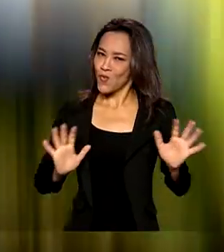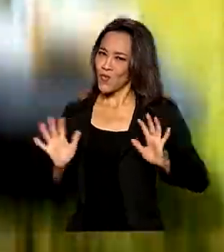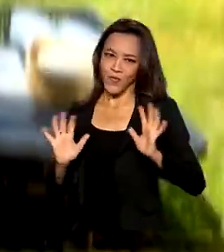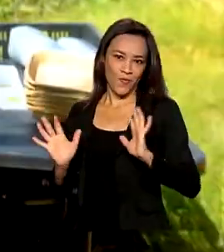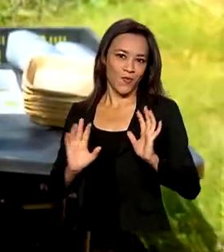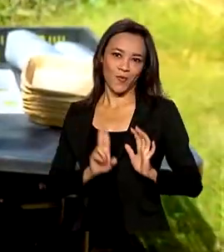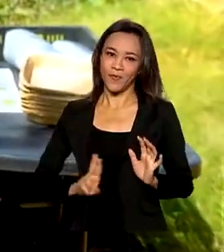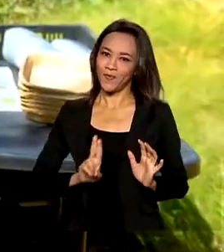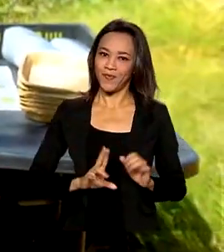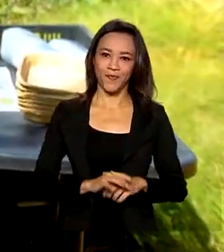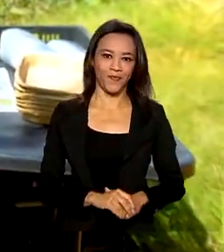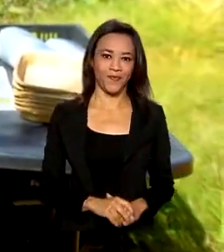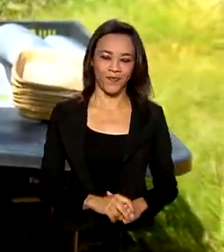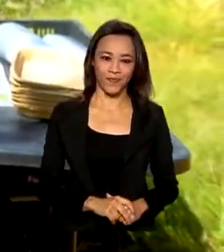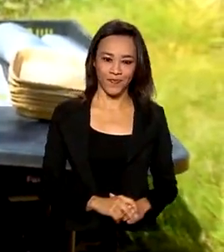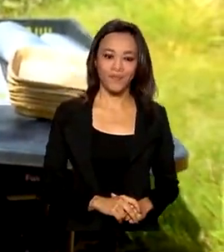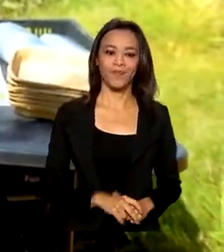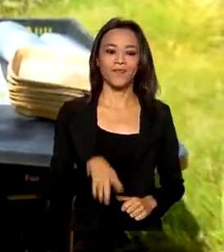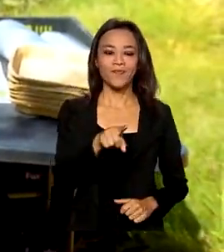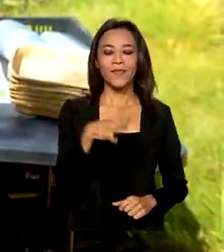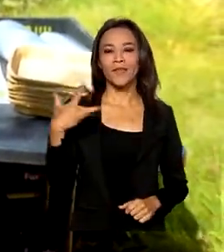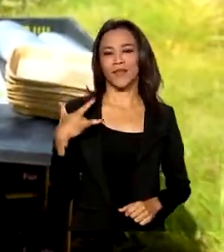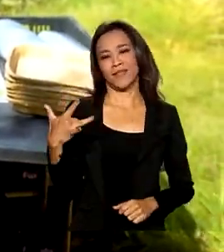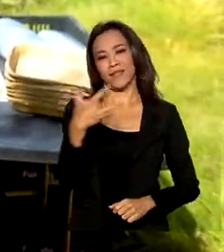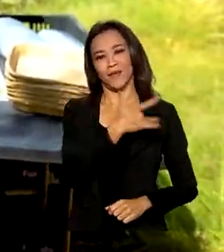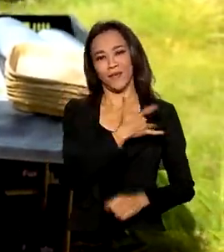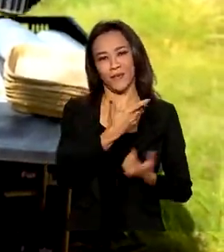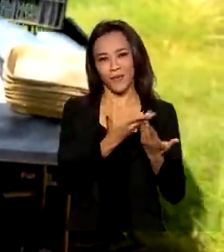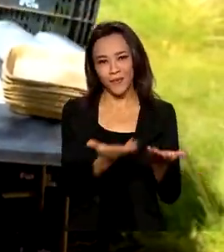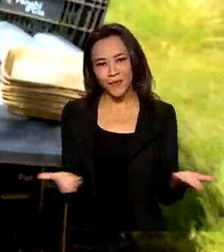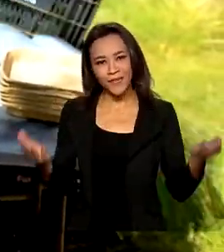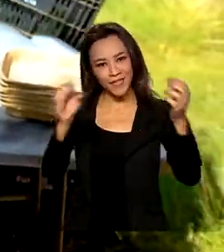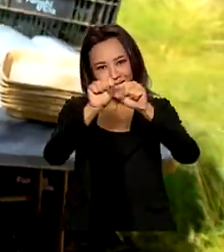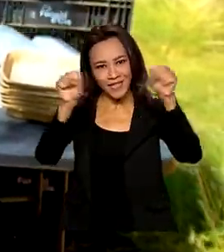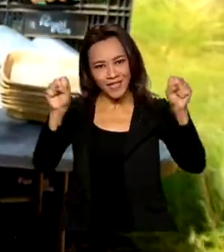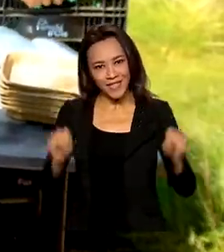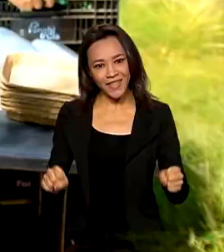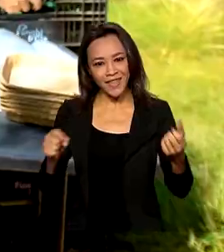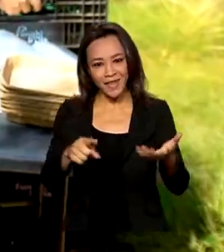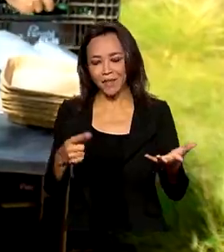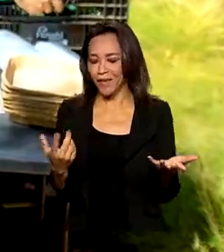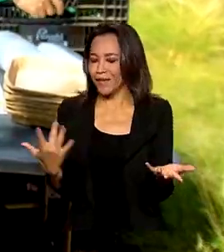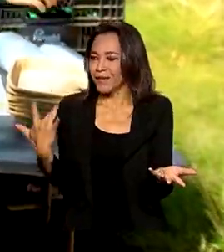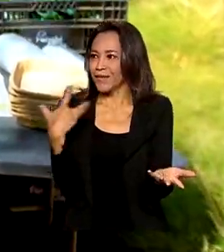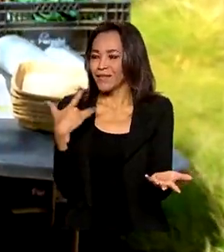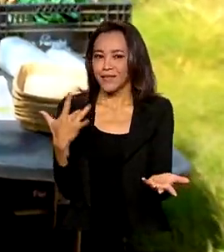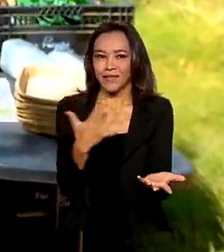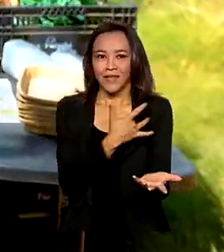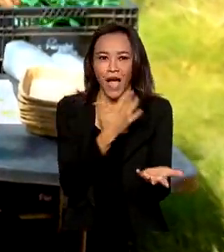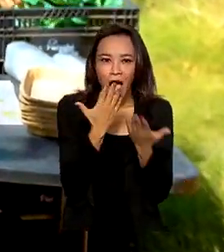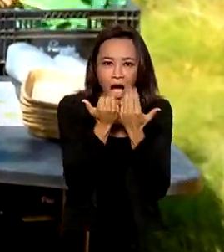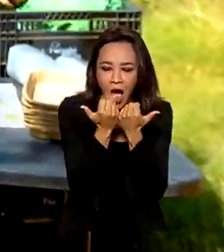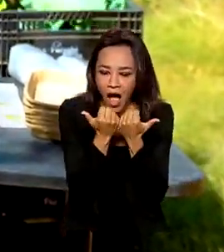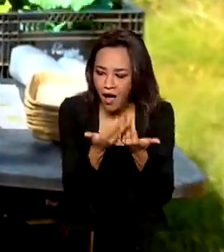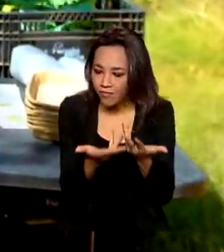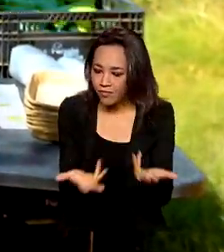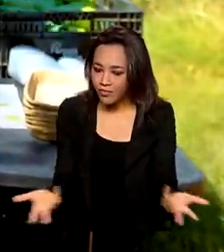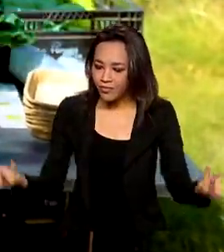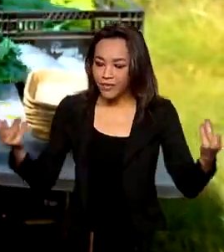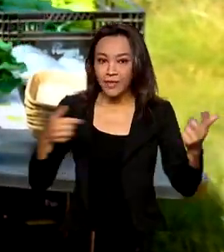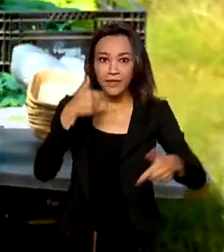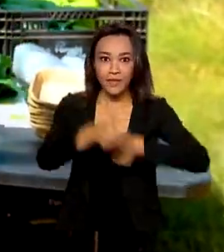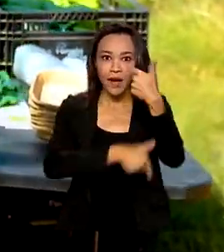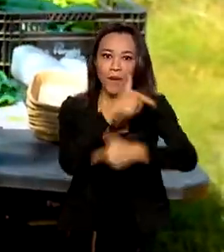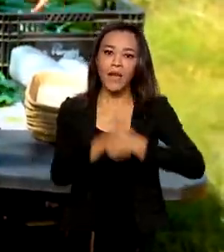sintéticos. Os benefícios desse sistema vão além da alimentação saudável. Trabalhando com orgânicos,